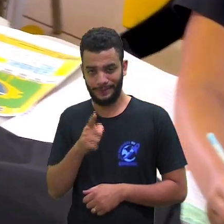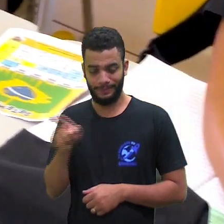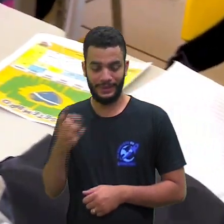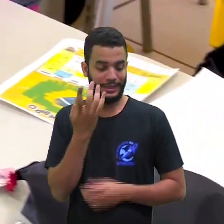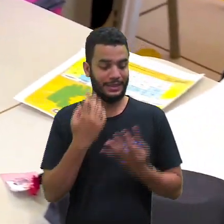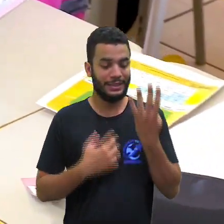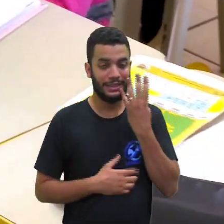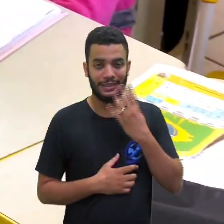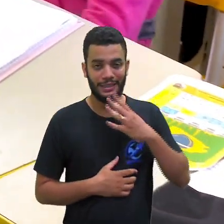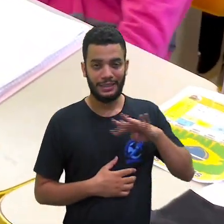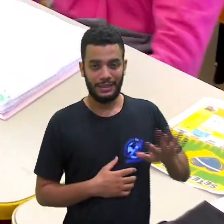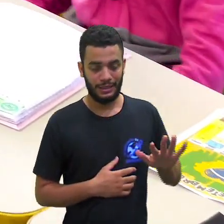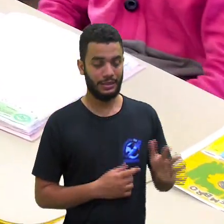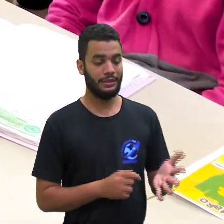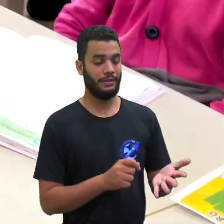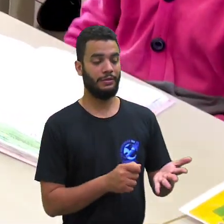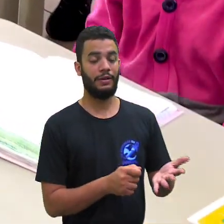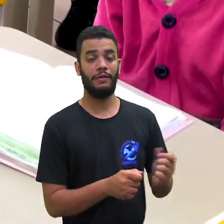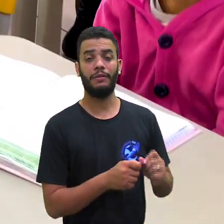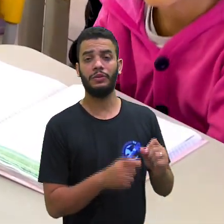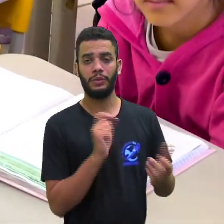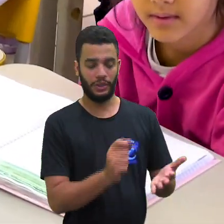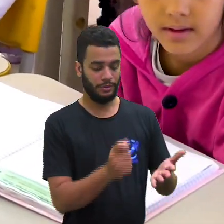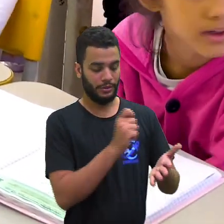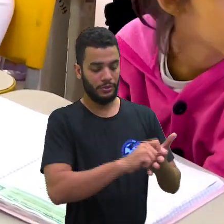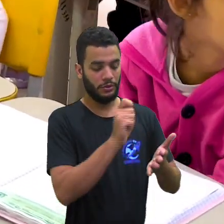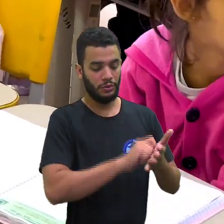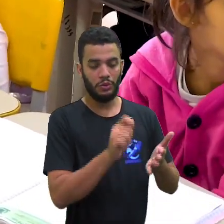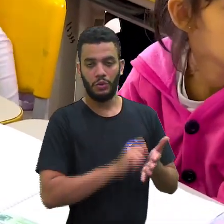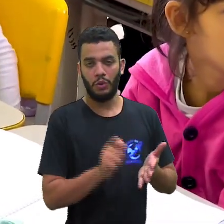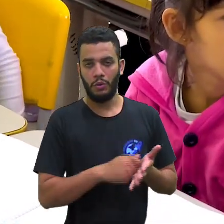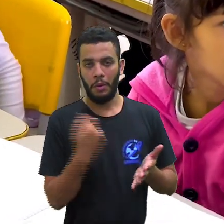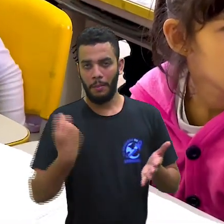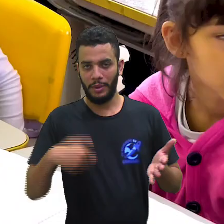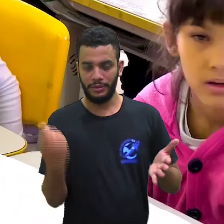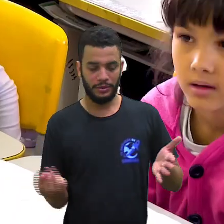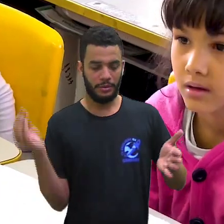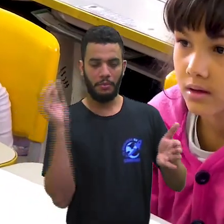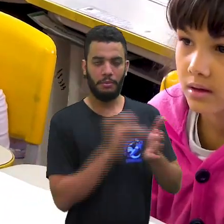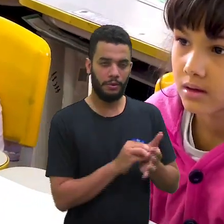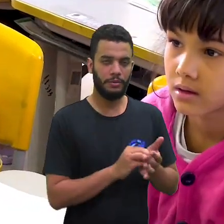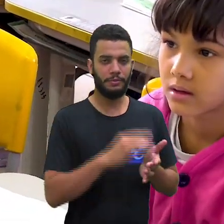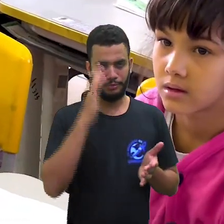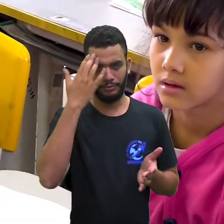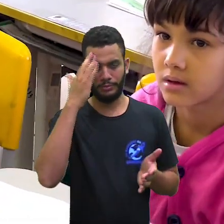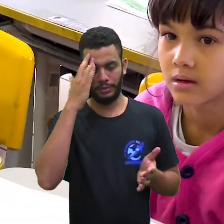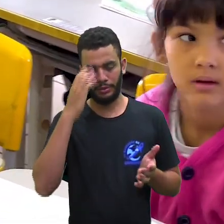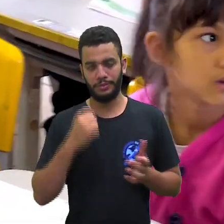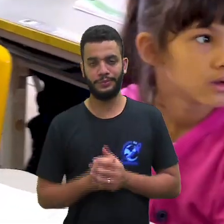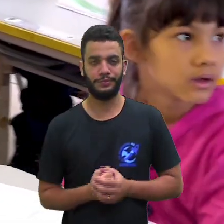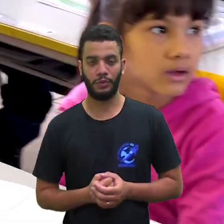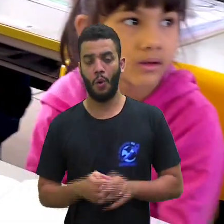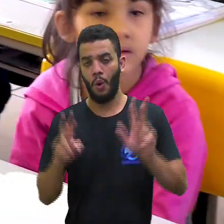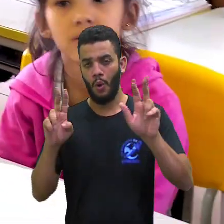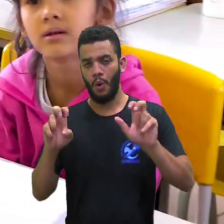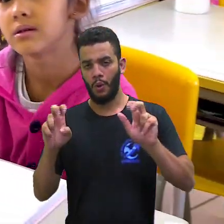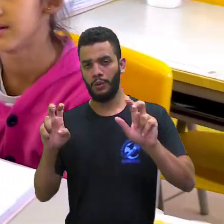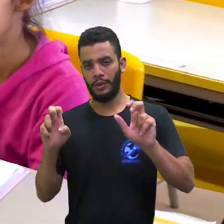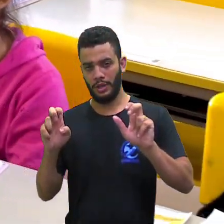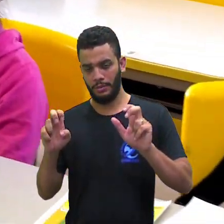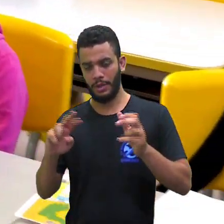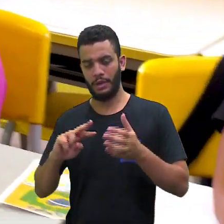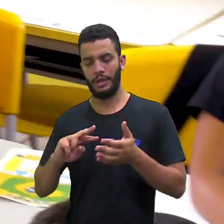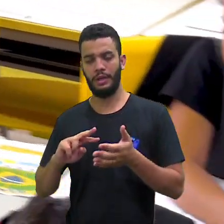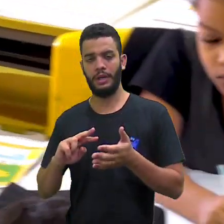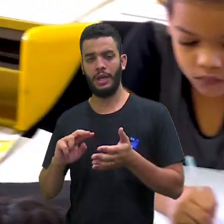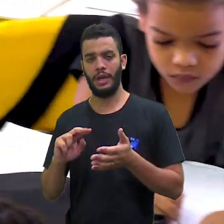Gabriel. Você é muito inteligente. Mu. Lá. Todo mundo escrevendo mula. Número 2. Já